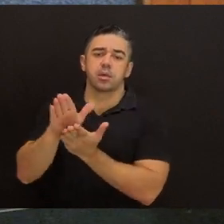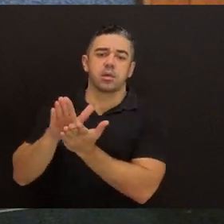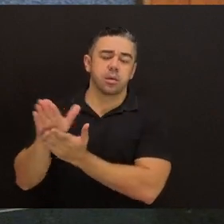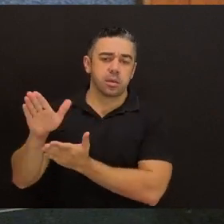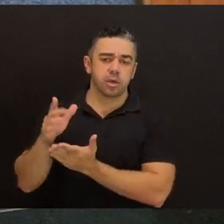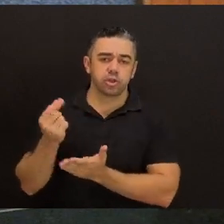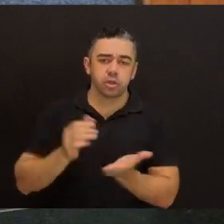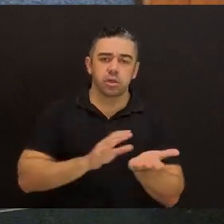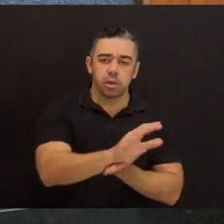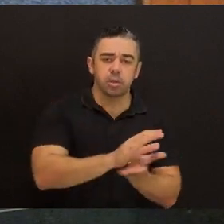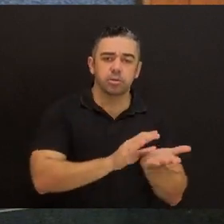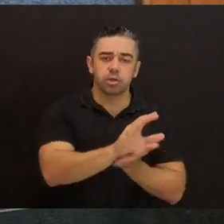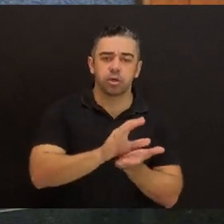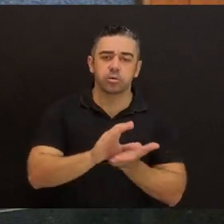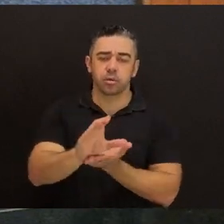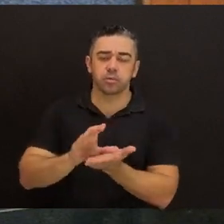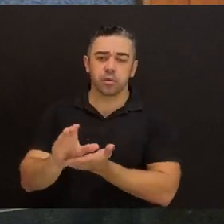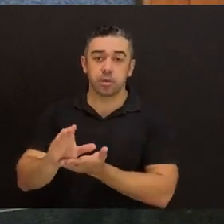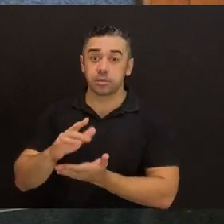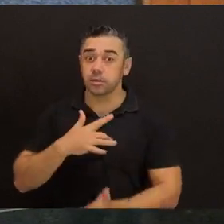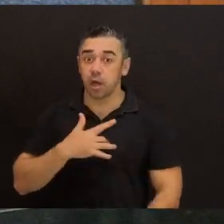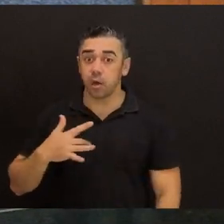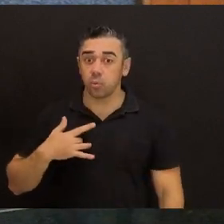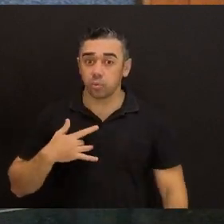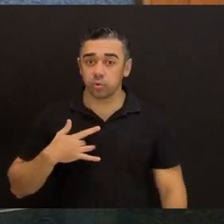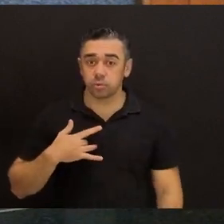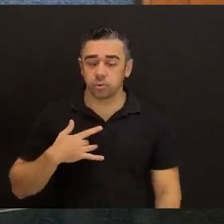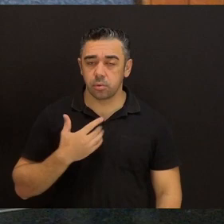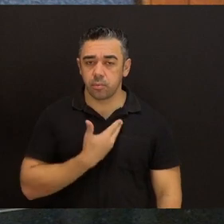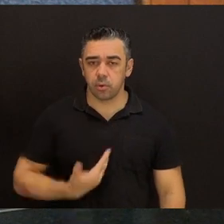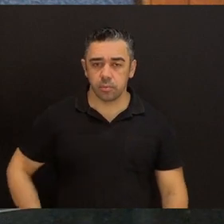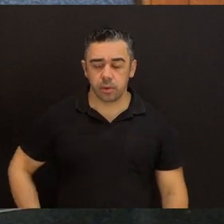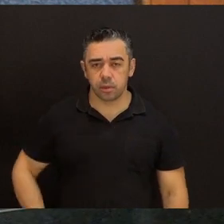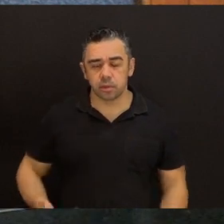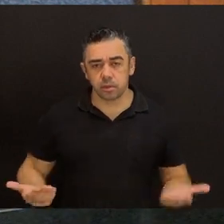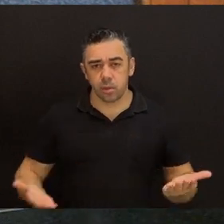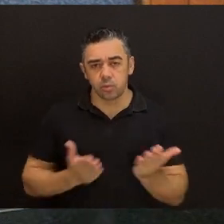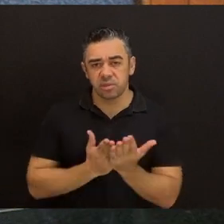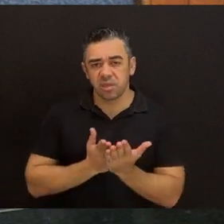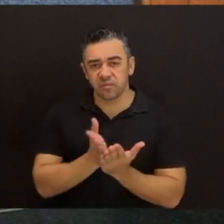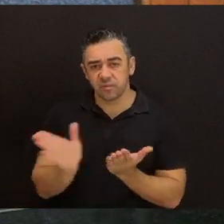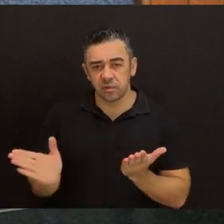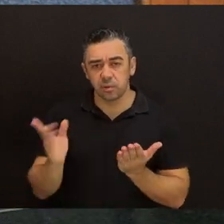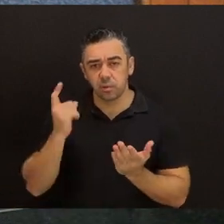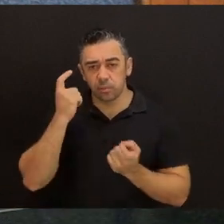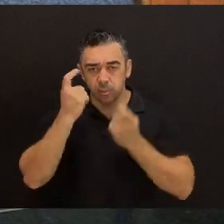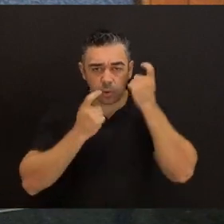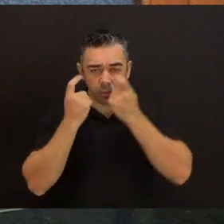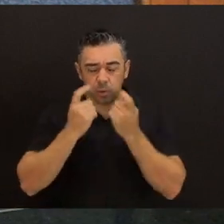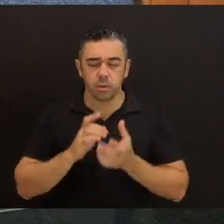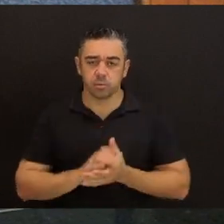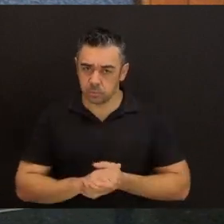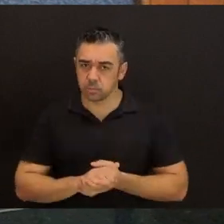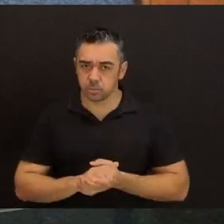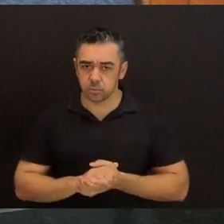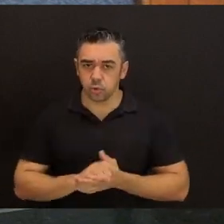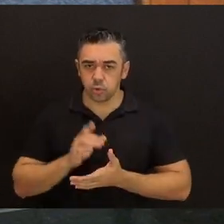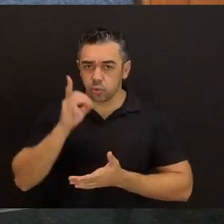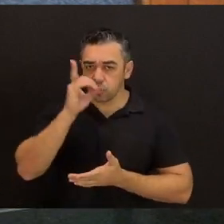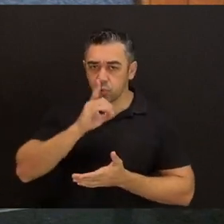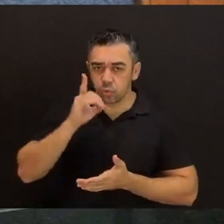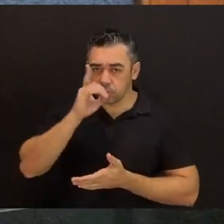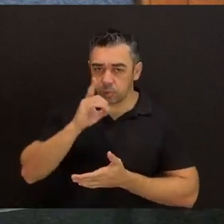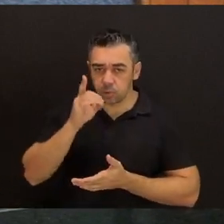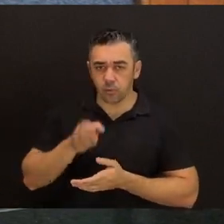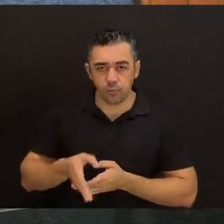seja investido em saúde pública e quando se fala de desvio automaticamente muito me preocupo naquele domingo nós fomos